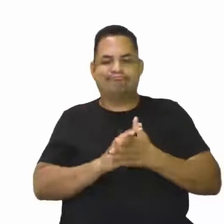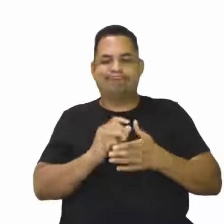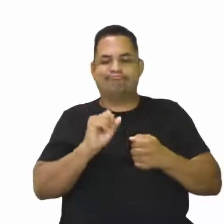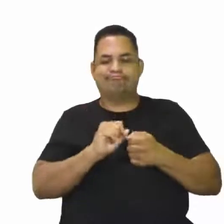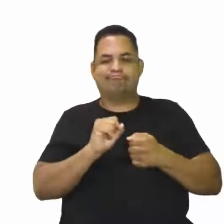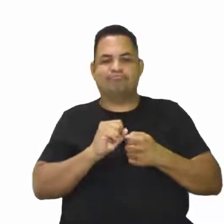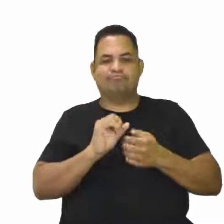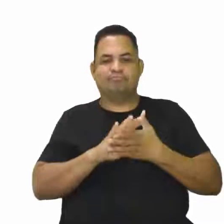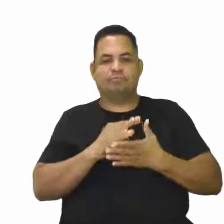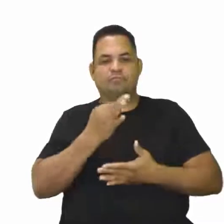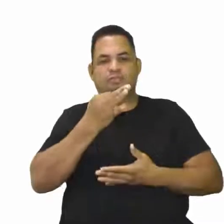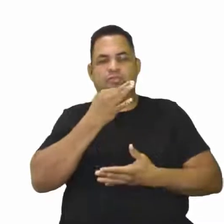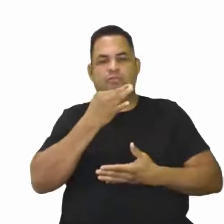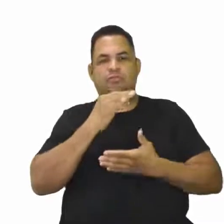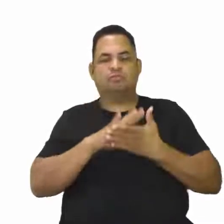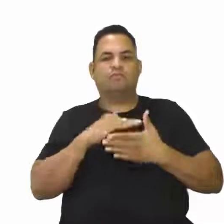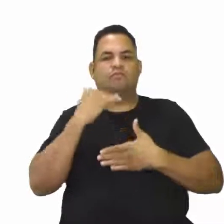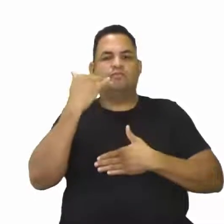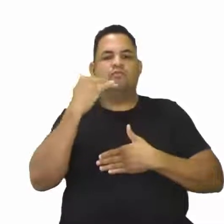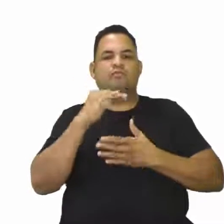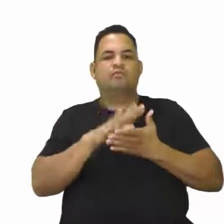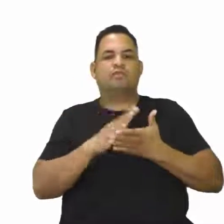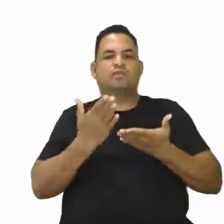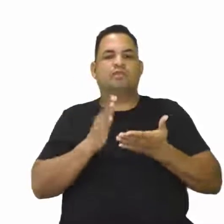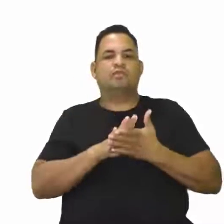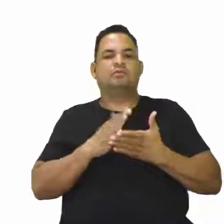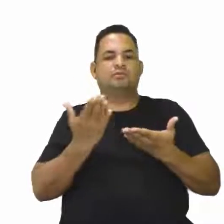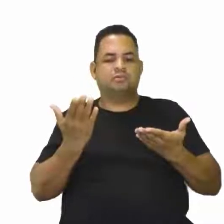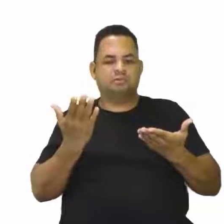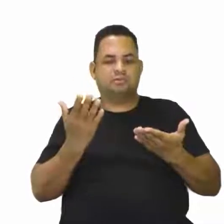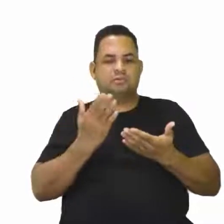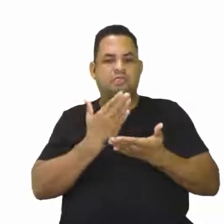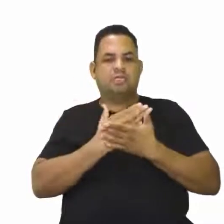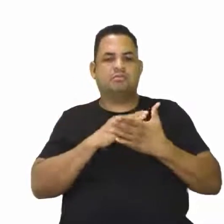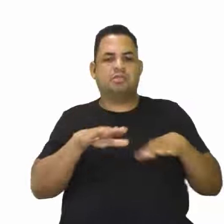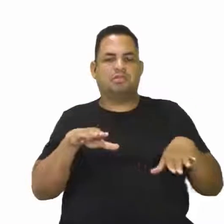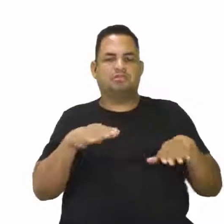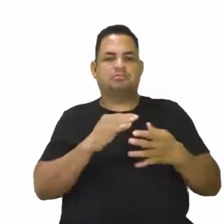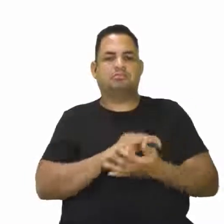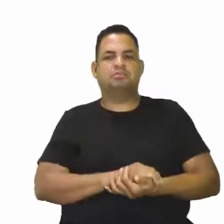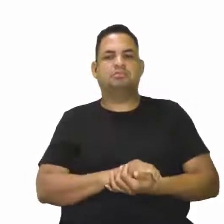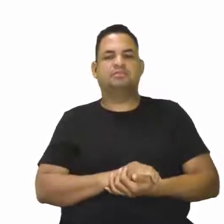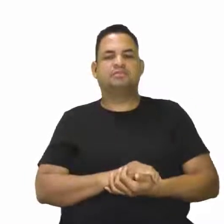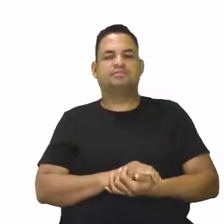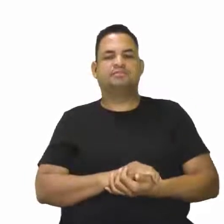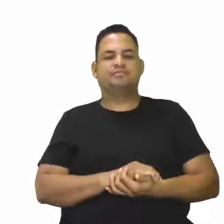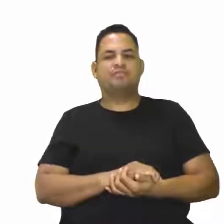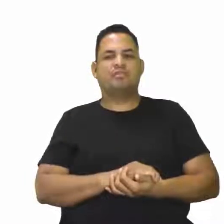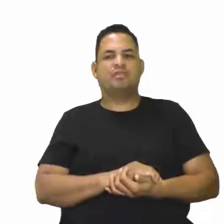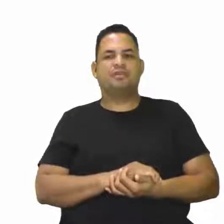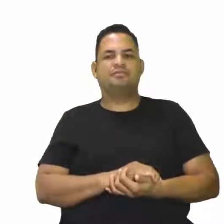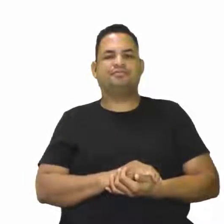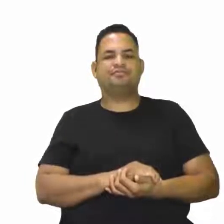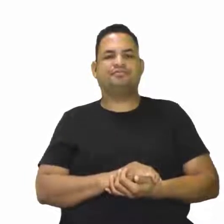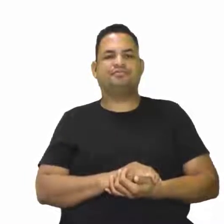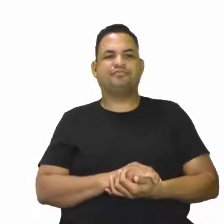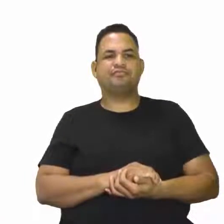pode pressupor, pular e acabar com esse obstáculo. Então, seria a nossa alternativa